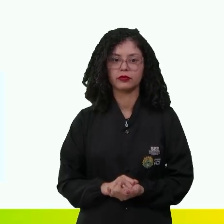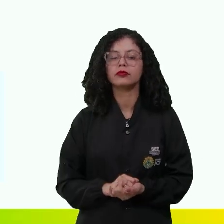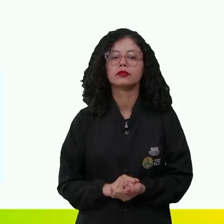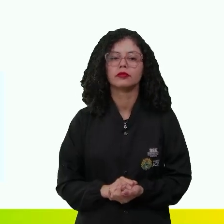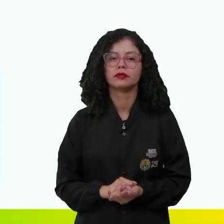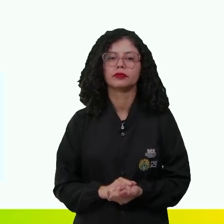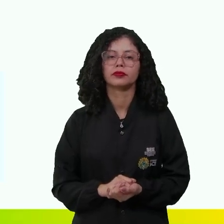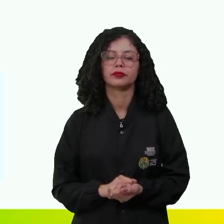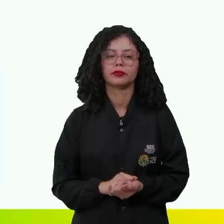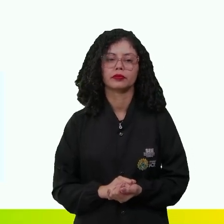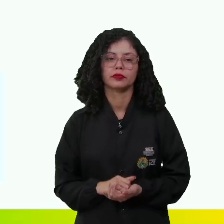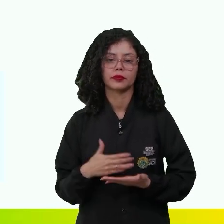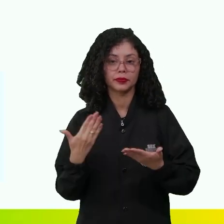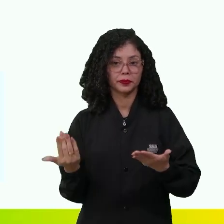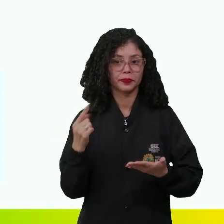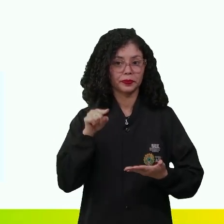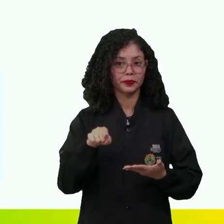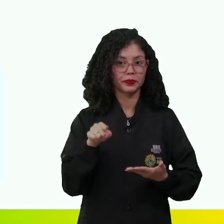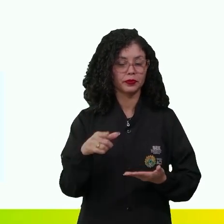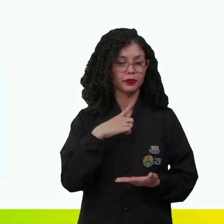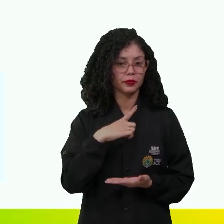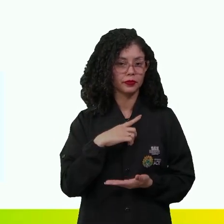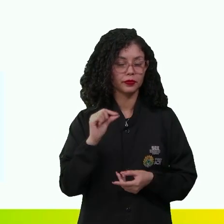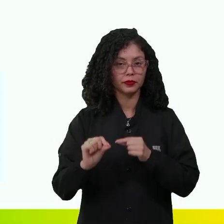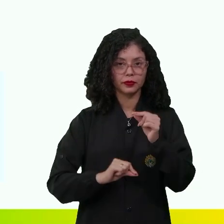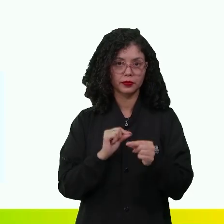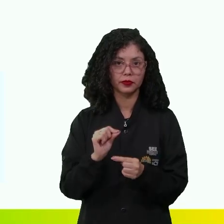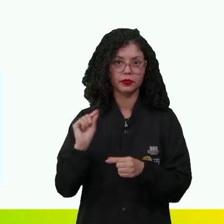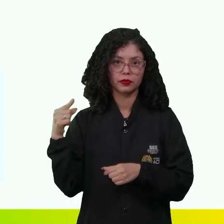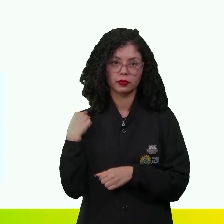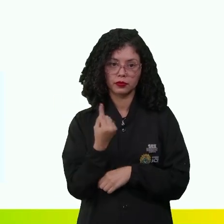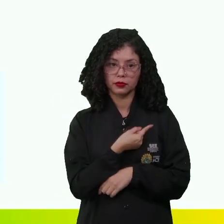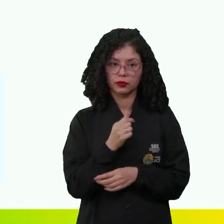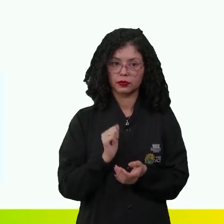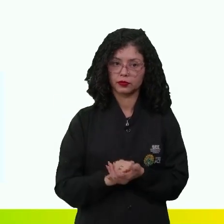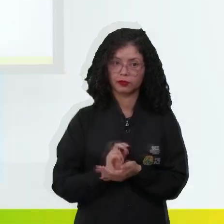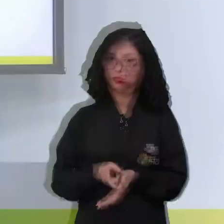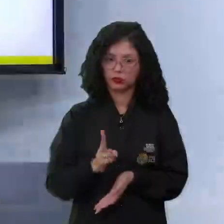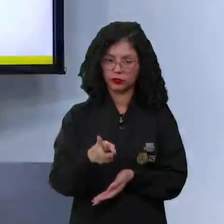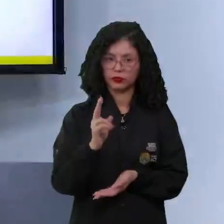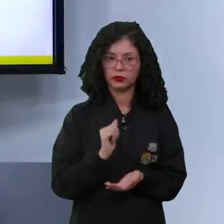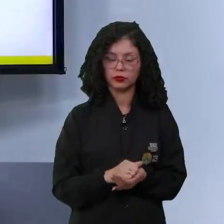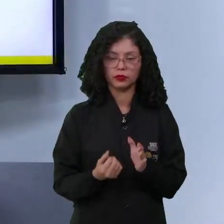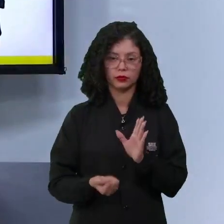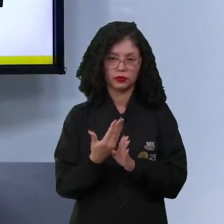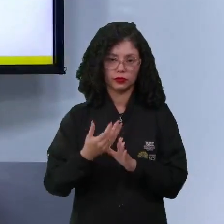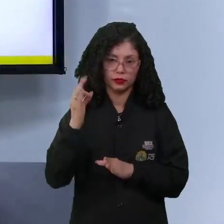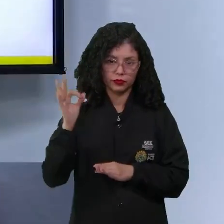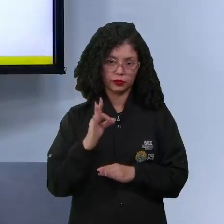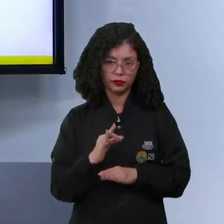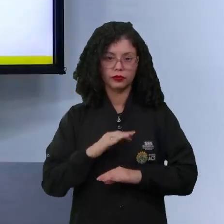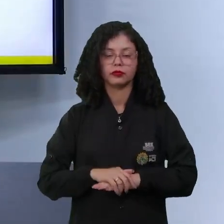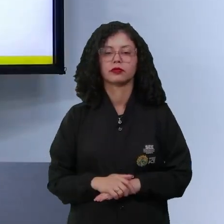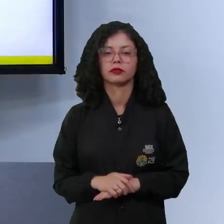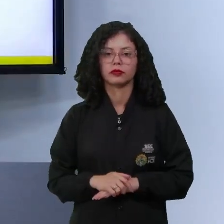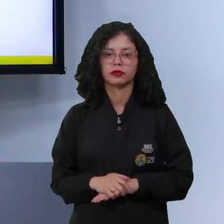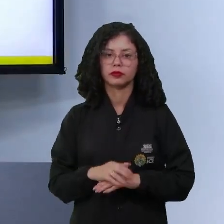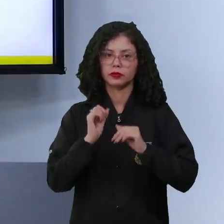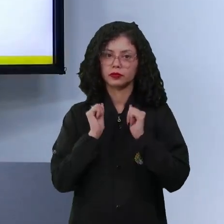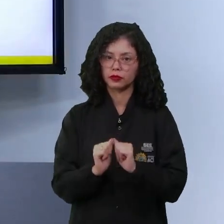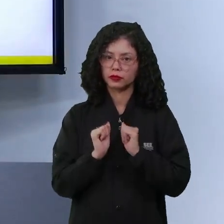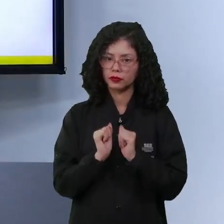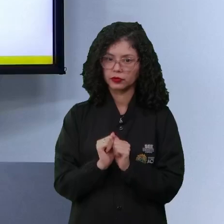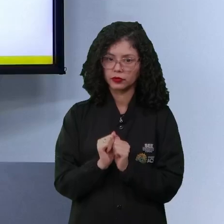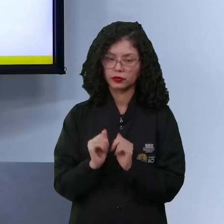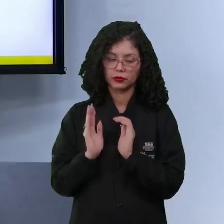3,20. Logo, nós temos aí a nossa constante de proporcionalidade. Eu